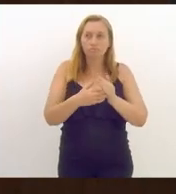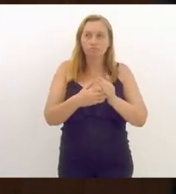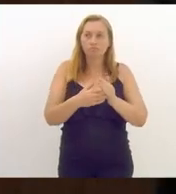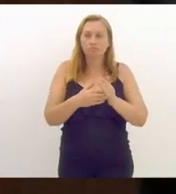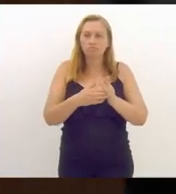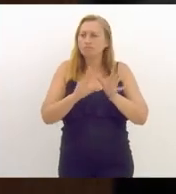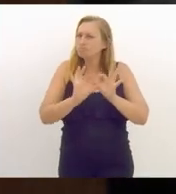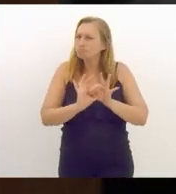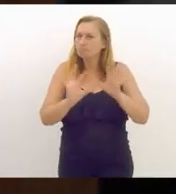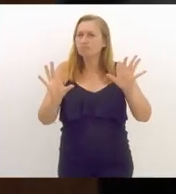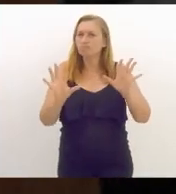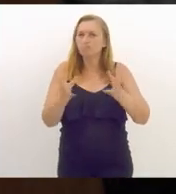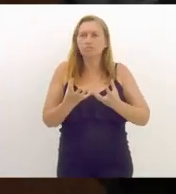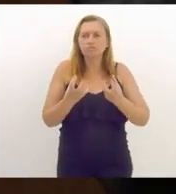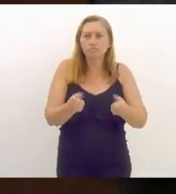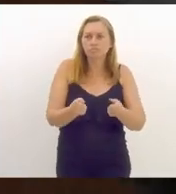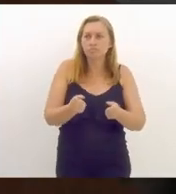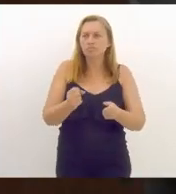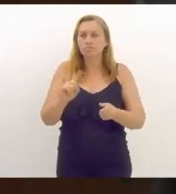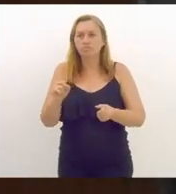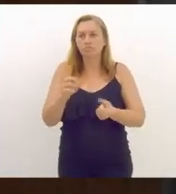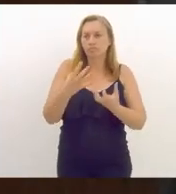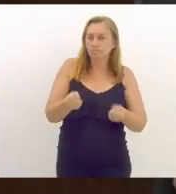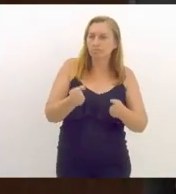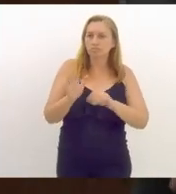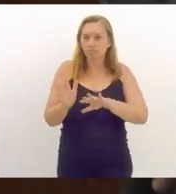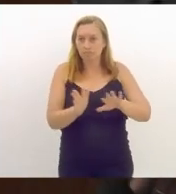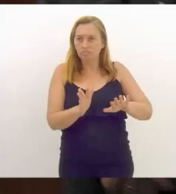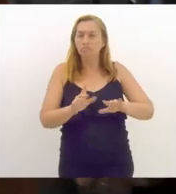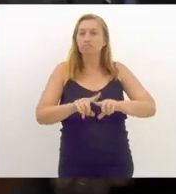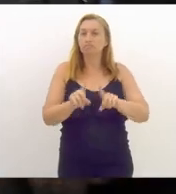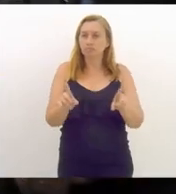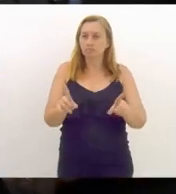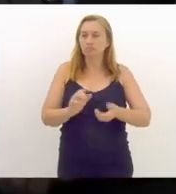de forma democrática eu aceito o aceito por isso ou aquilo mas